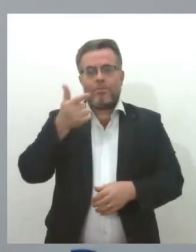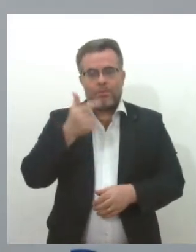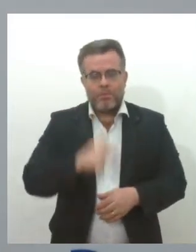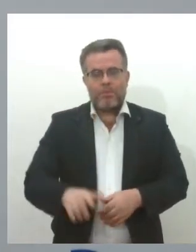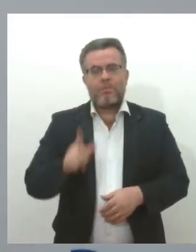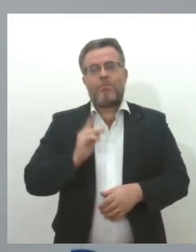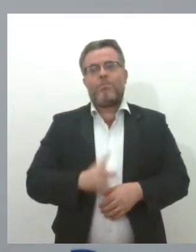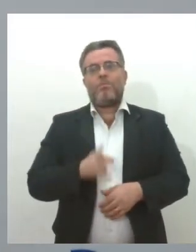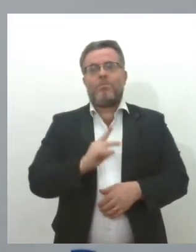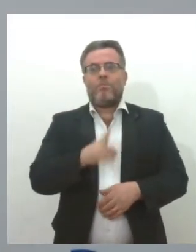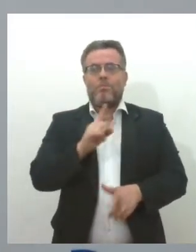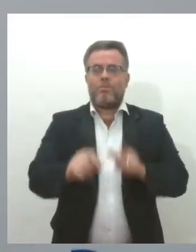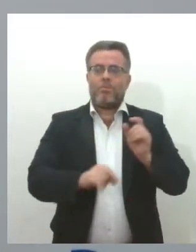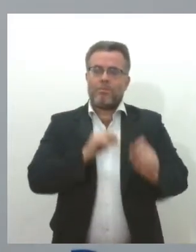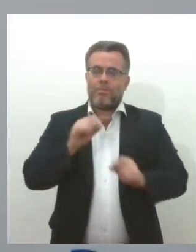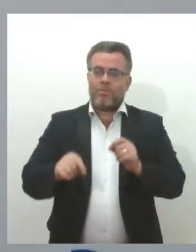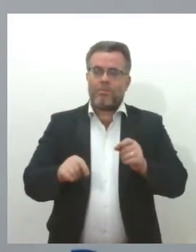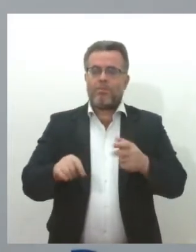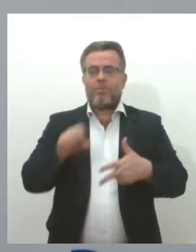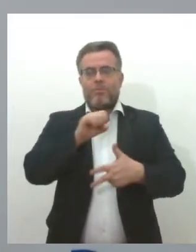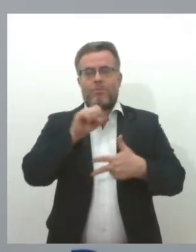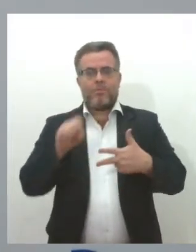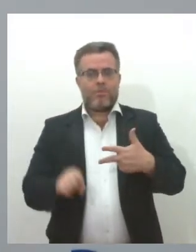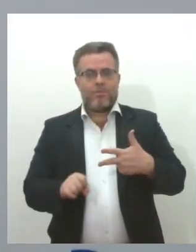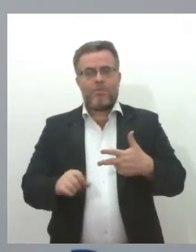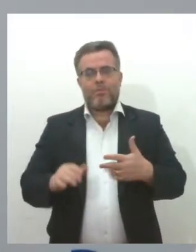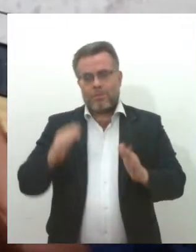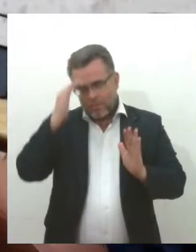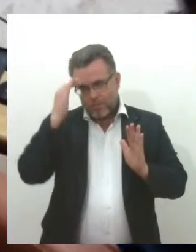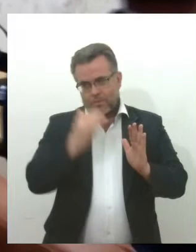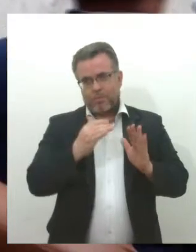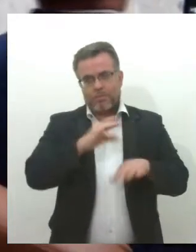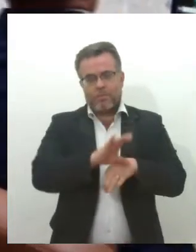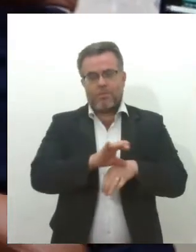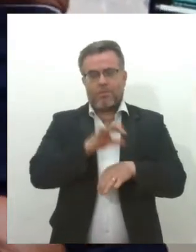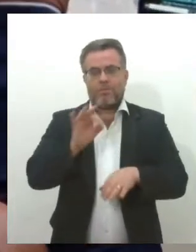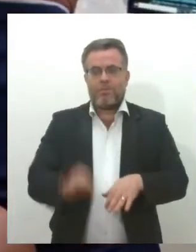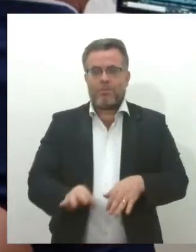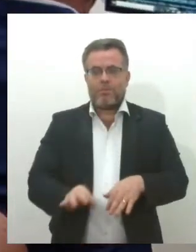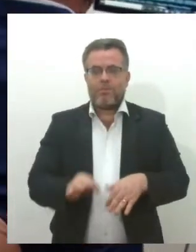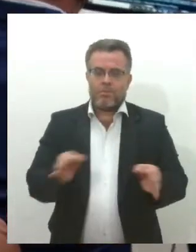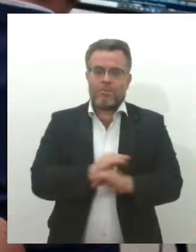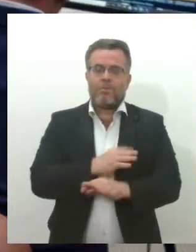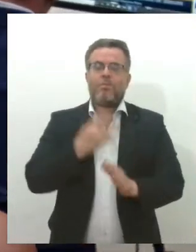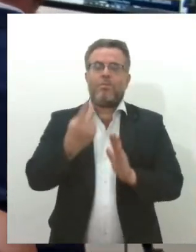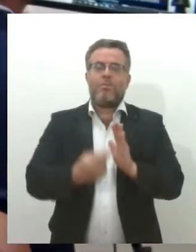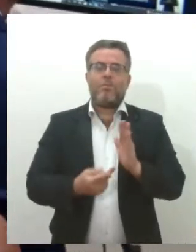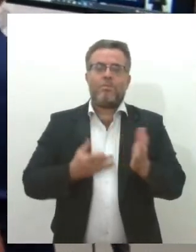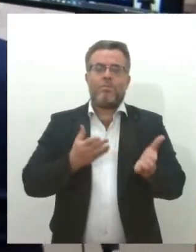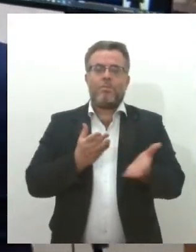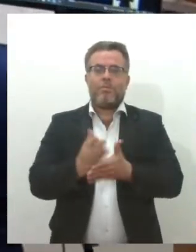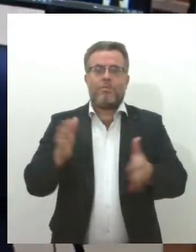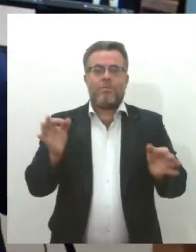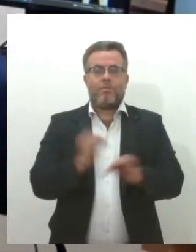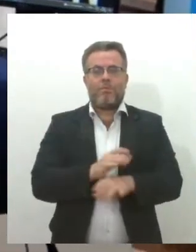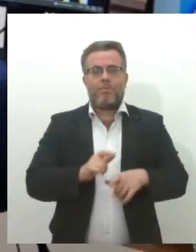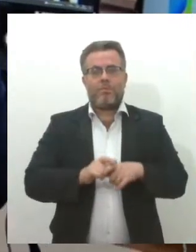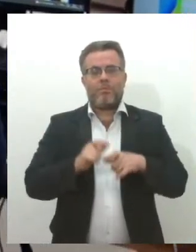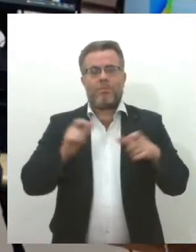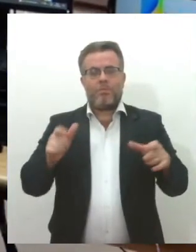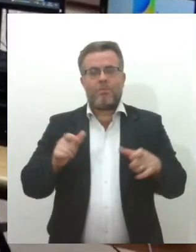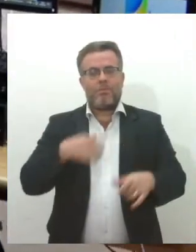fazer o que os poderes pedem ao invés de fazer o que tá na nossa Constituição o projeto aprovado em redação final por maioria dos deputados